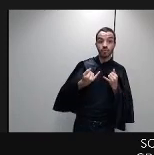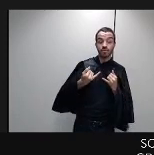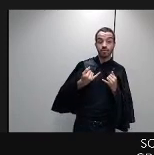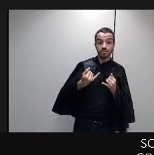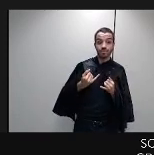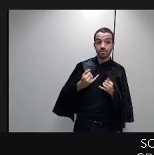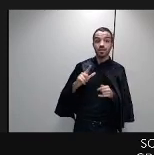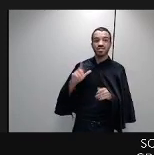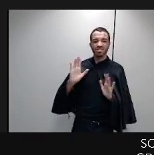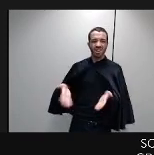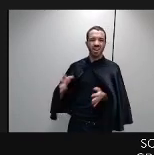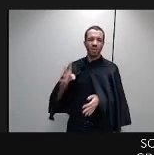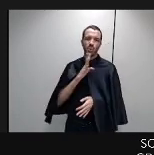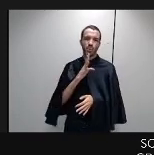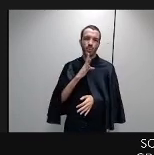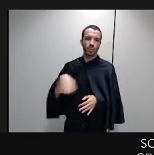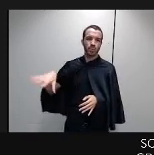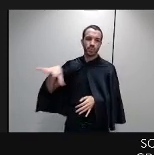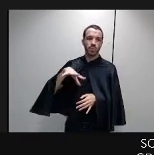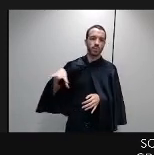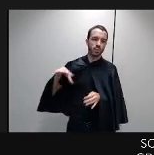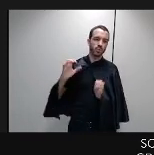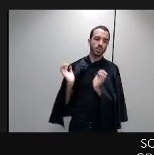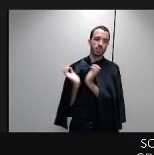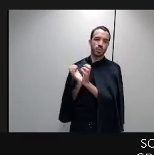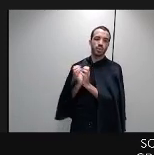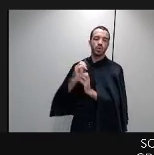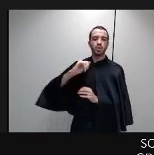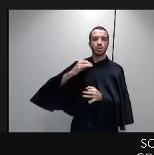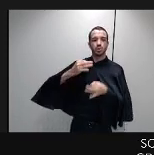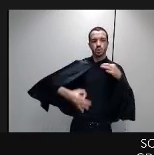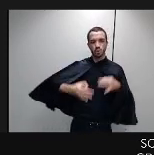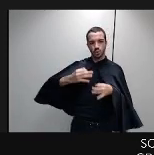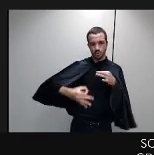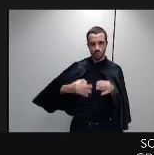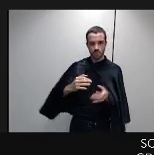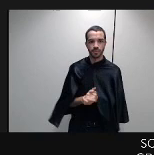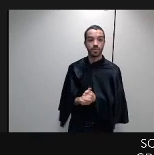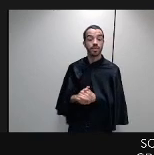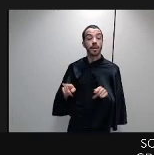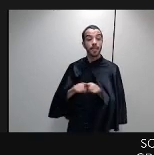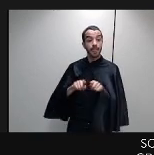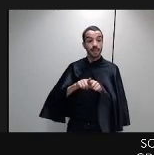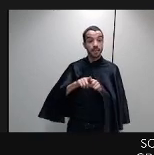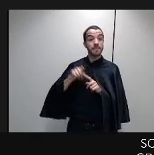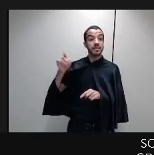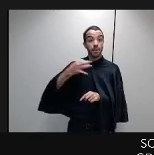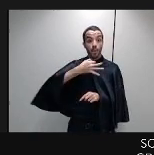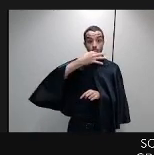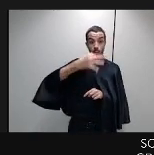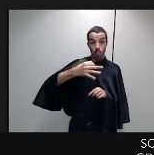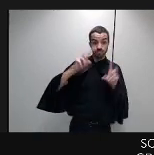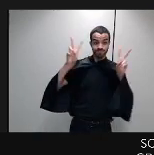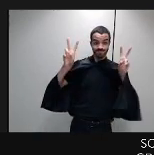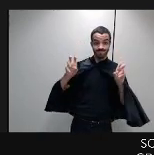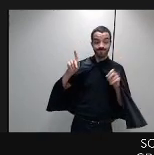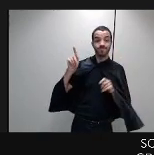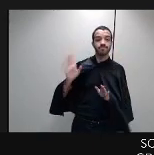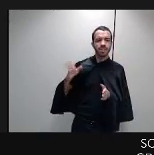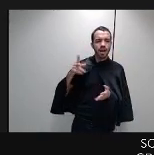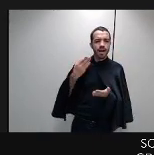pela jurisprudência conforme registram ademais a tese hora acordada prestigia interpretação